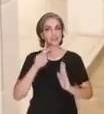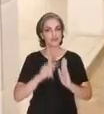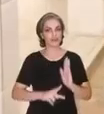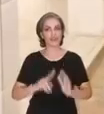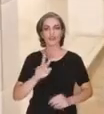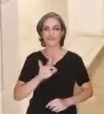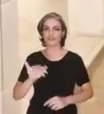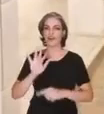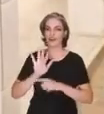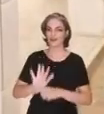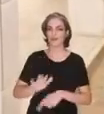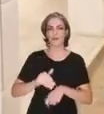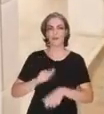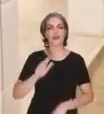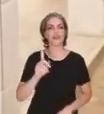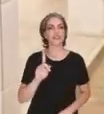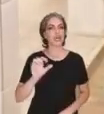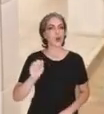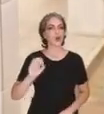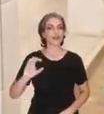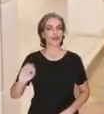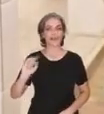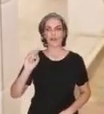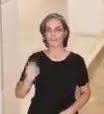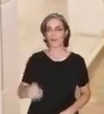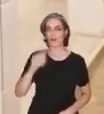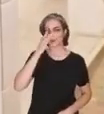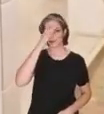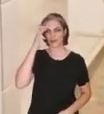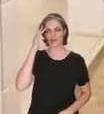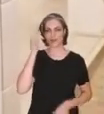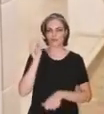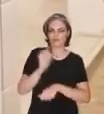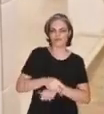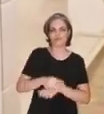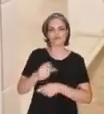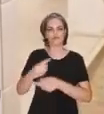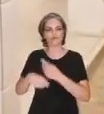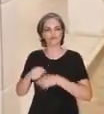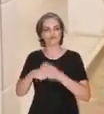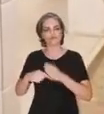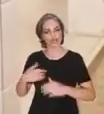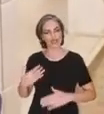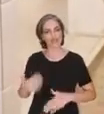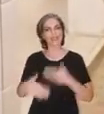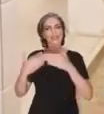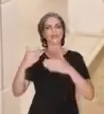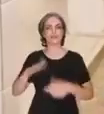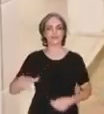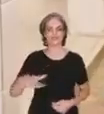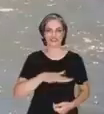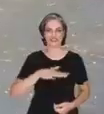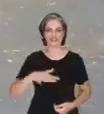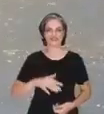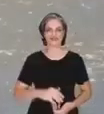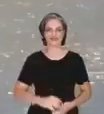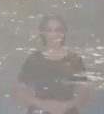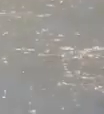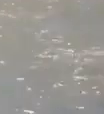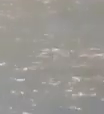Esse projeto vai beneficiar diretamente mais de 180 mil pessoas que terão emprego e renda para desenvolver toda essa região.